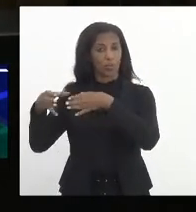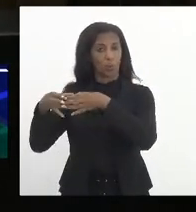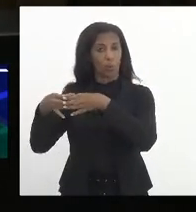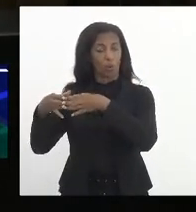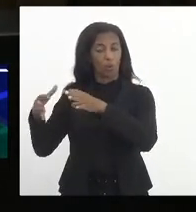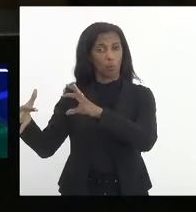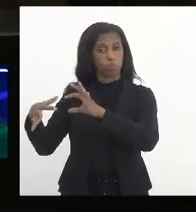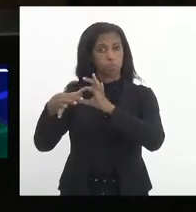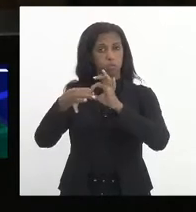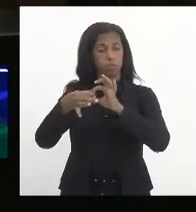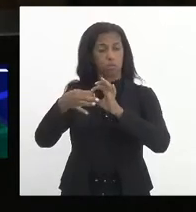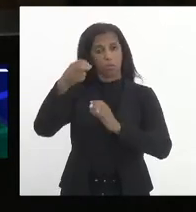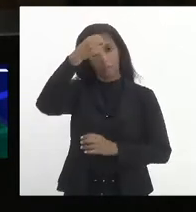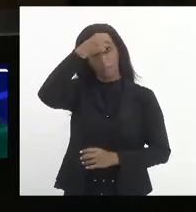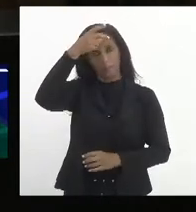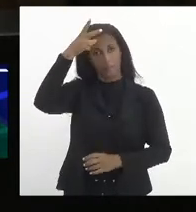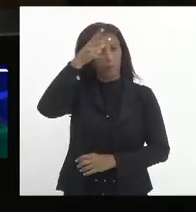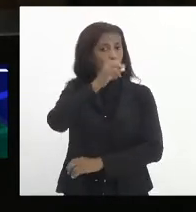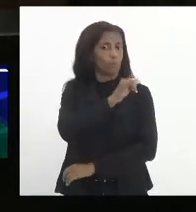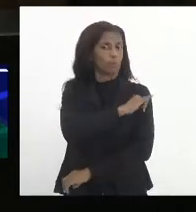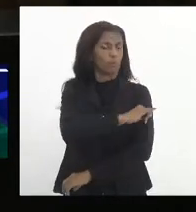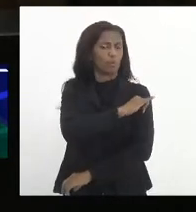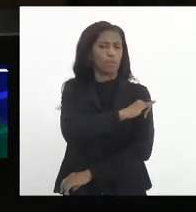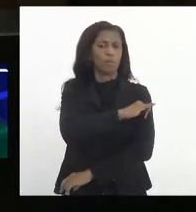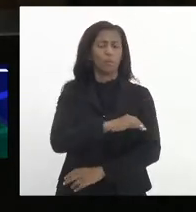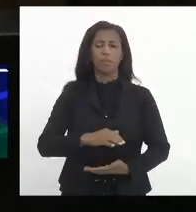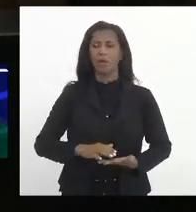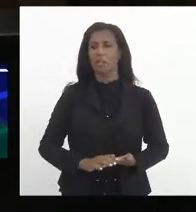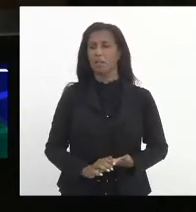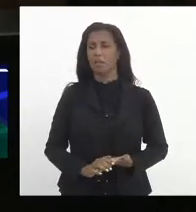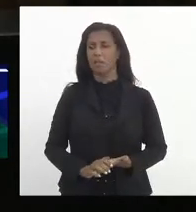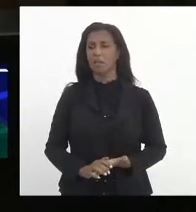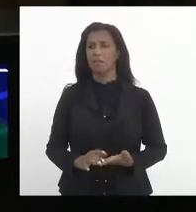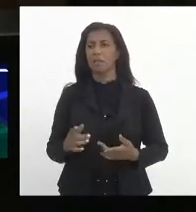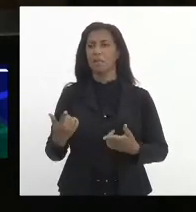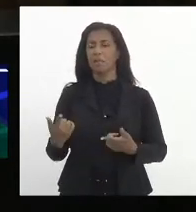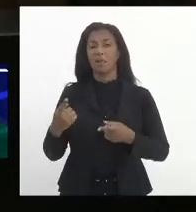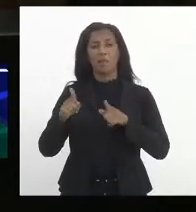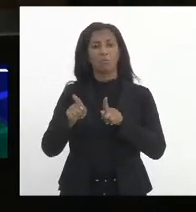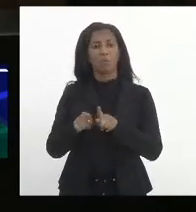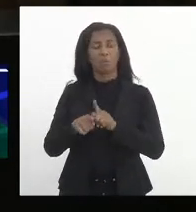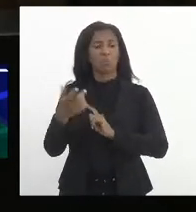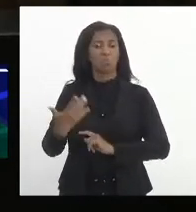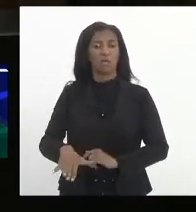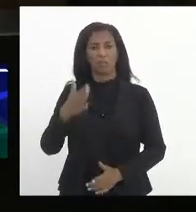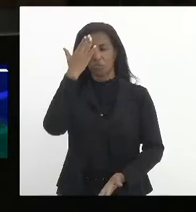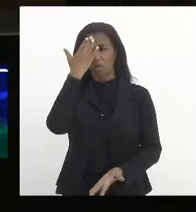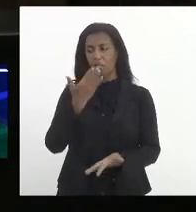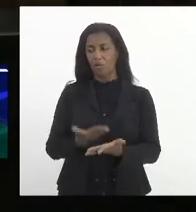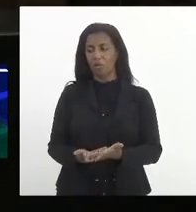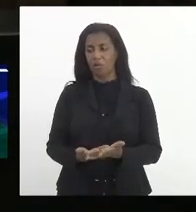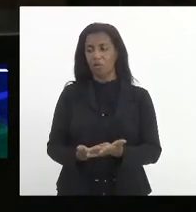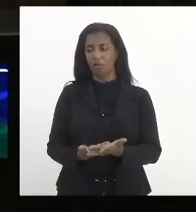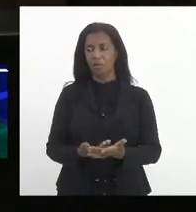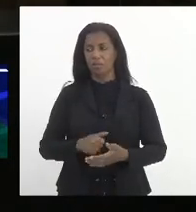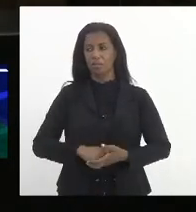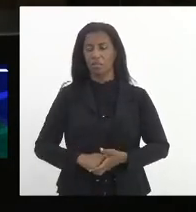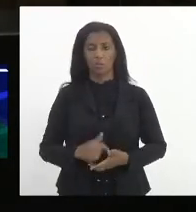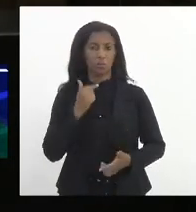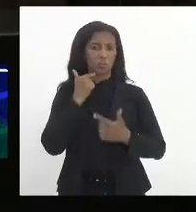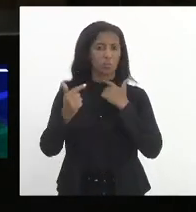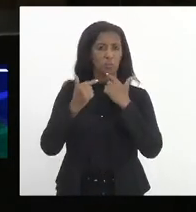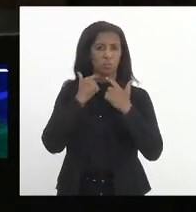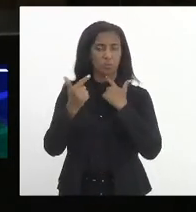ligado à Prefeitura do Rio de Janeiro mas ao mesmo tempo em que eu me recuso a acreditar Eu também não